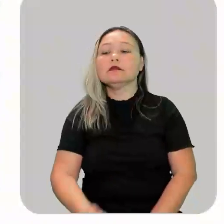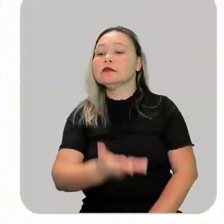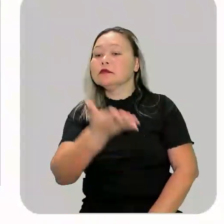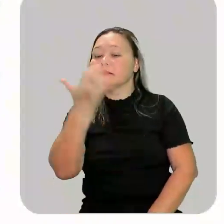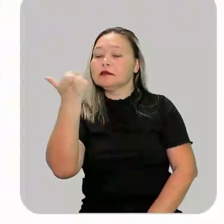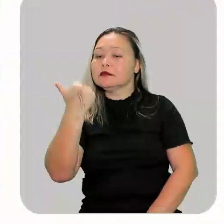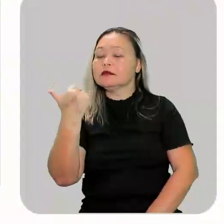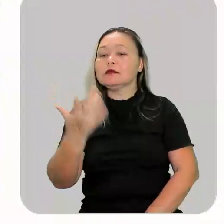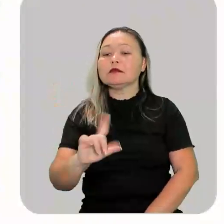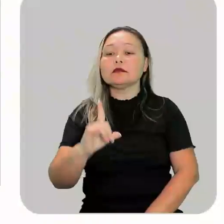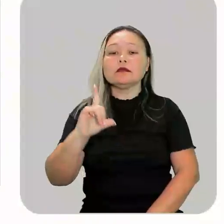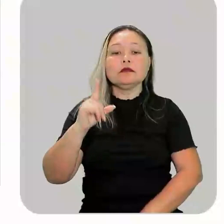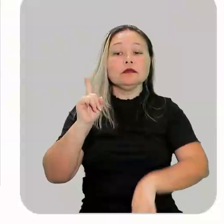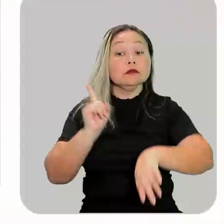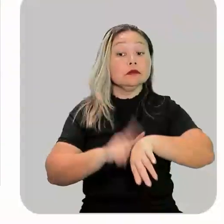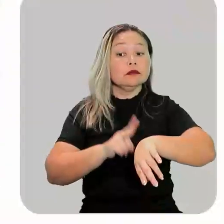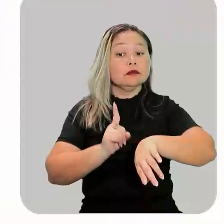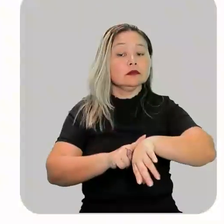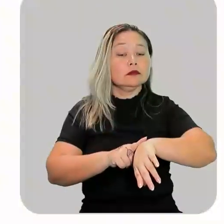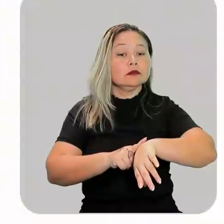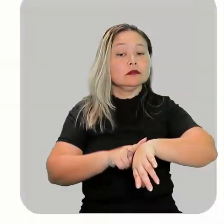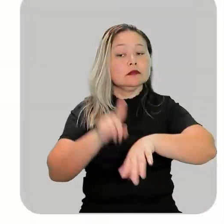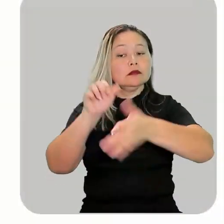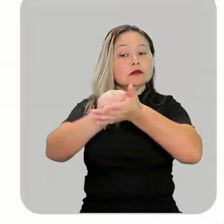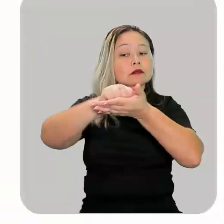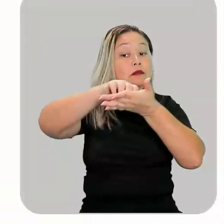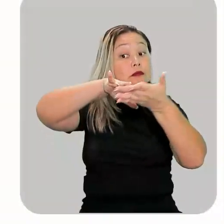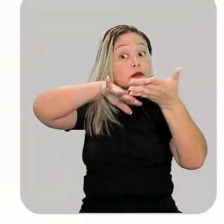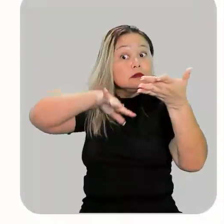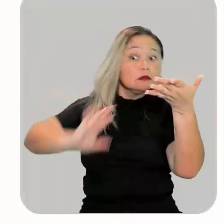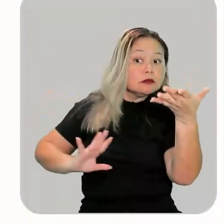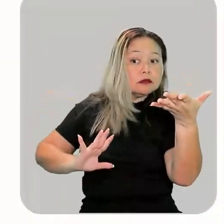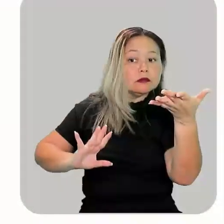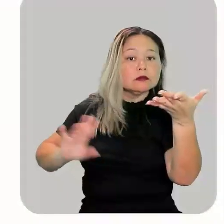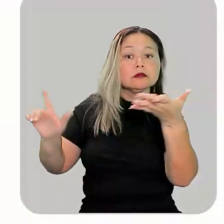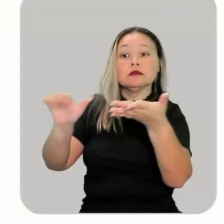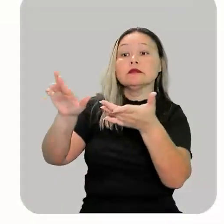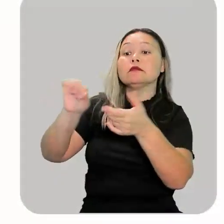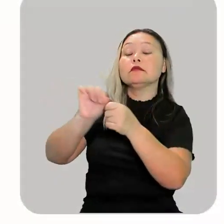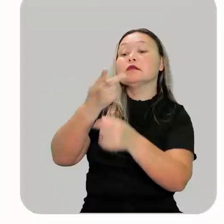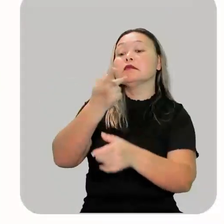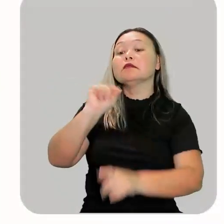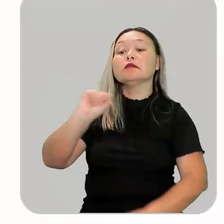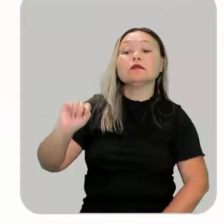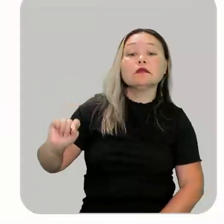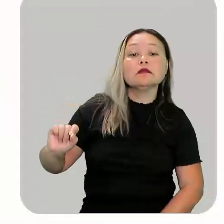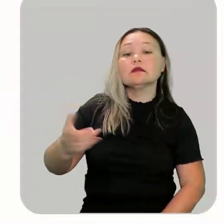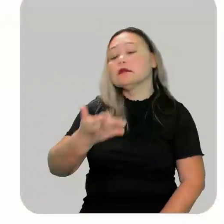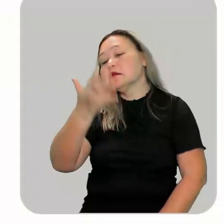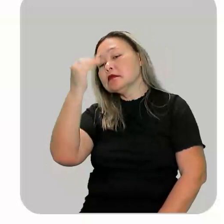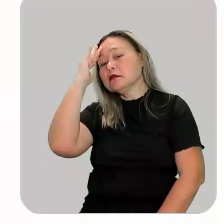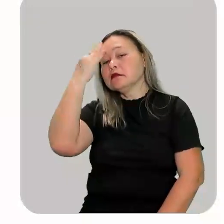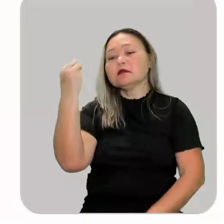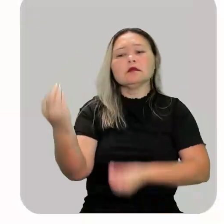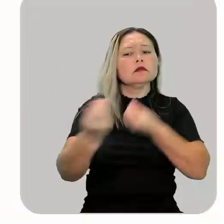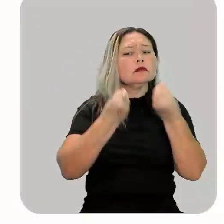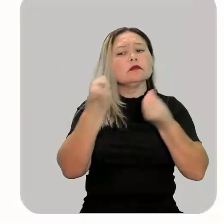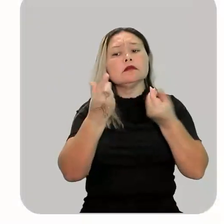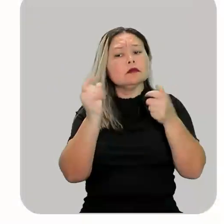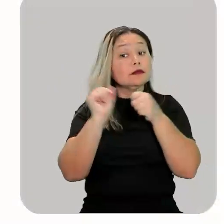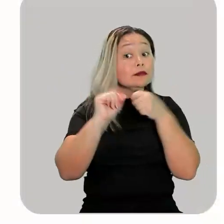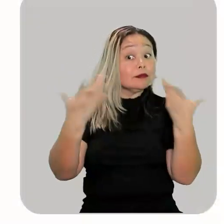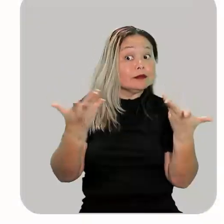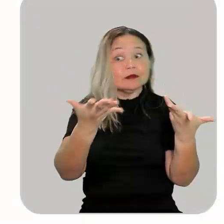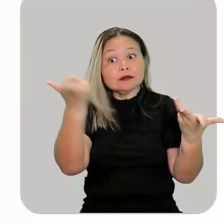vamos à frente, agora é a hora das atividades, vamos ver. Prof. Lucy está dizendo para vocês agora, vamos entender como